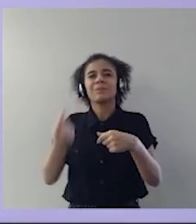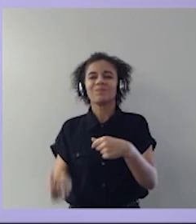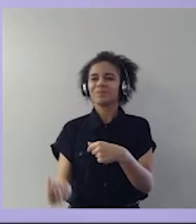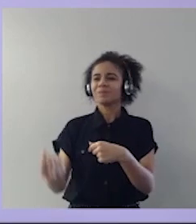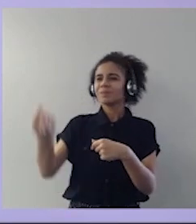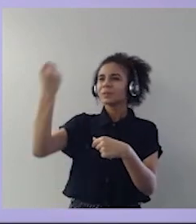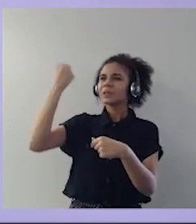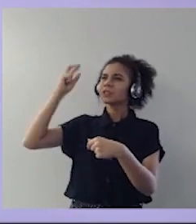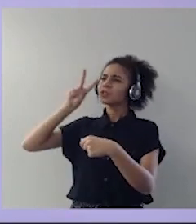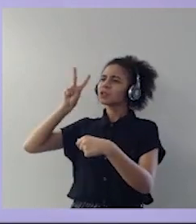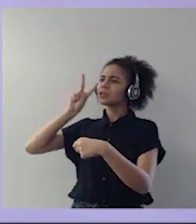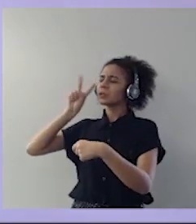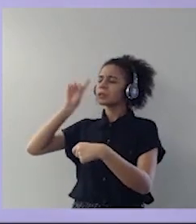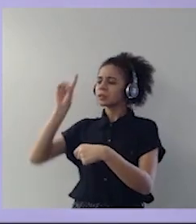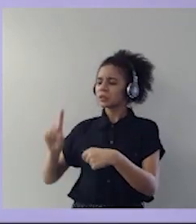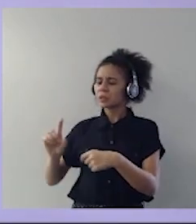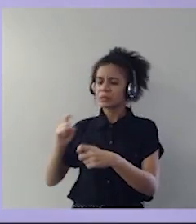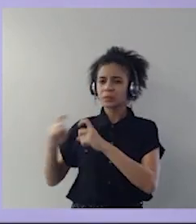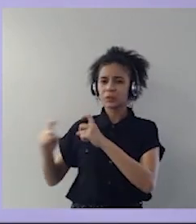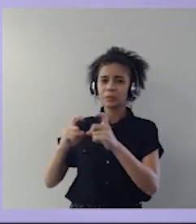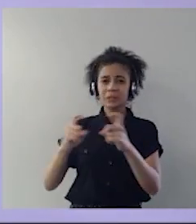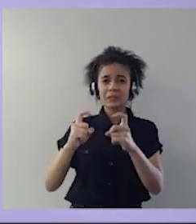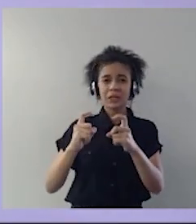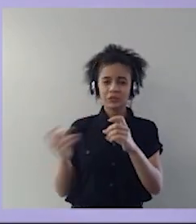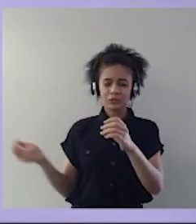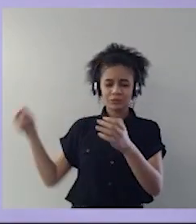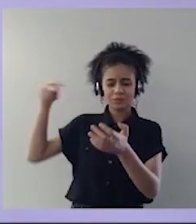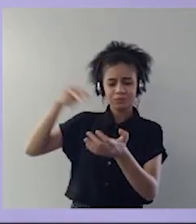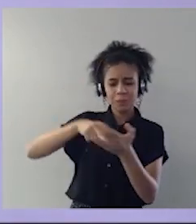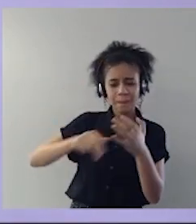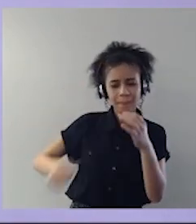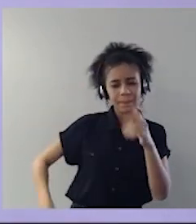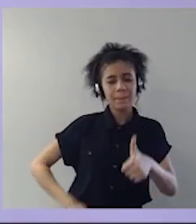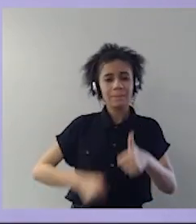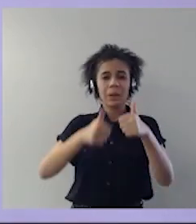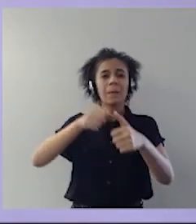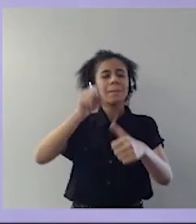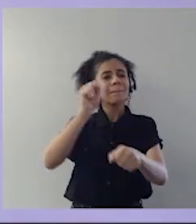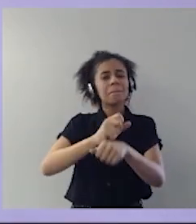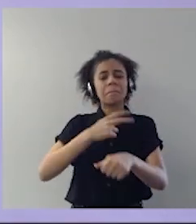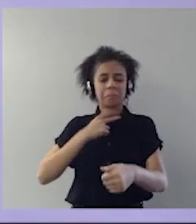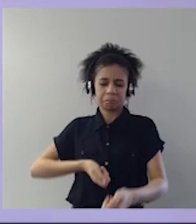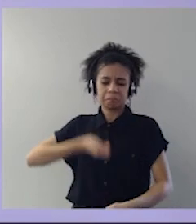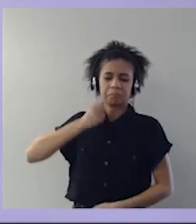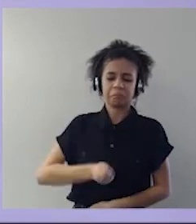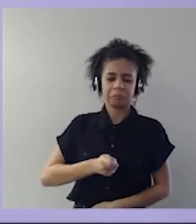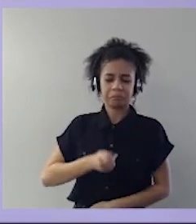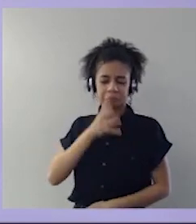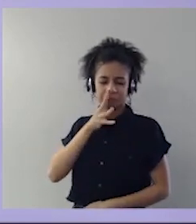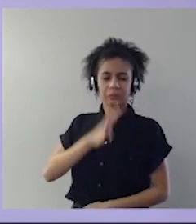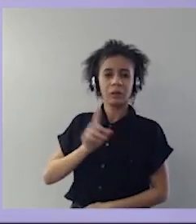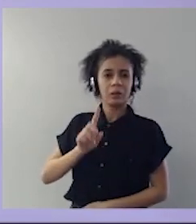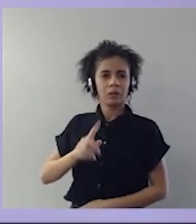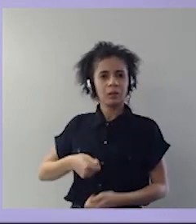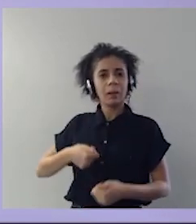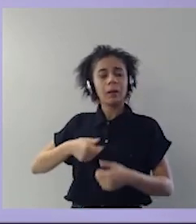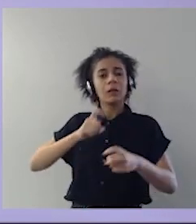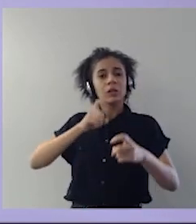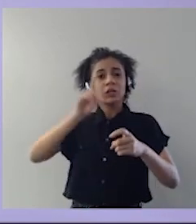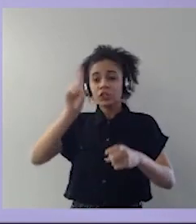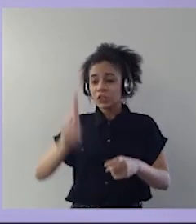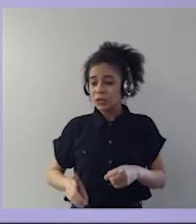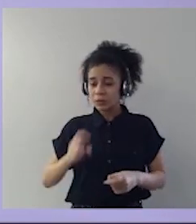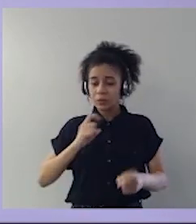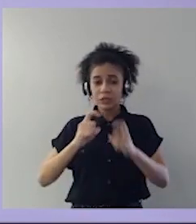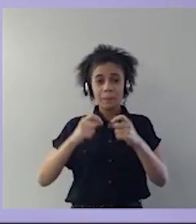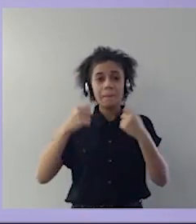fundador, tornando-o menos opressor e menos arbitrário. Nós precisamos, sim, de